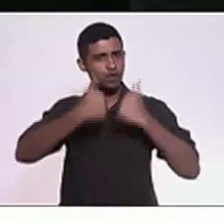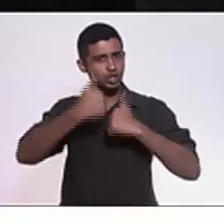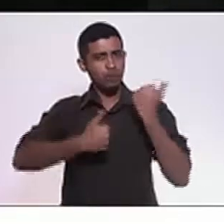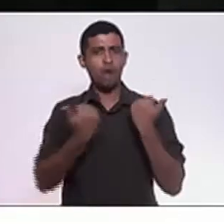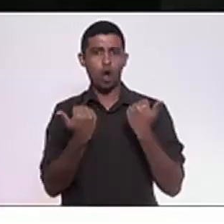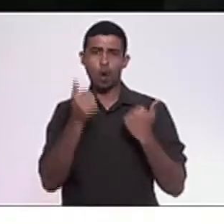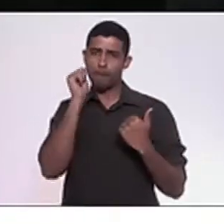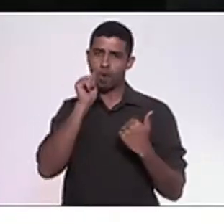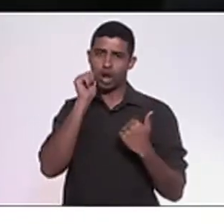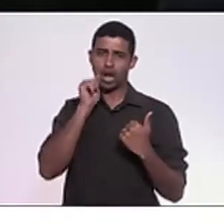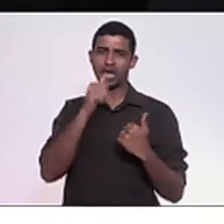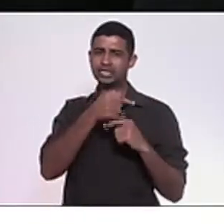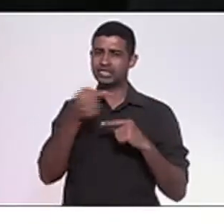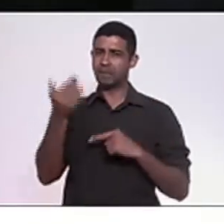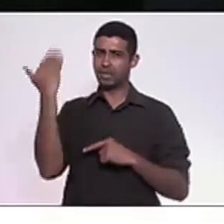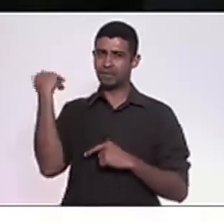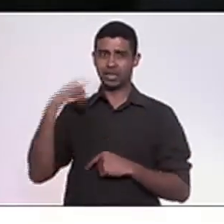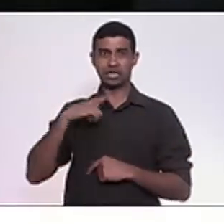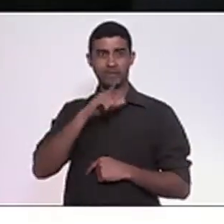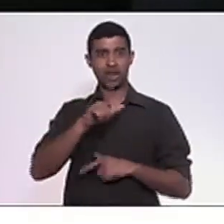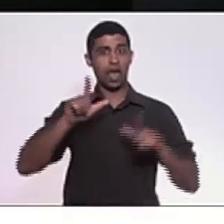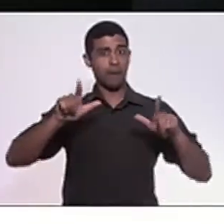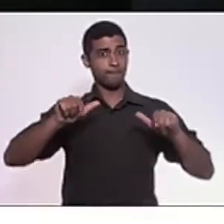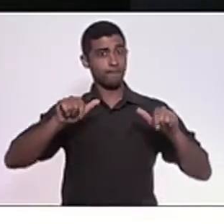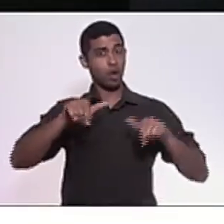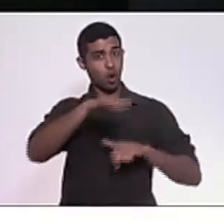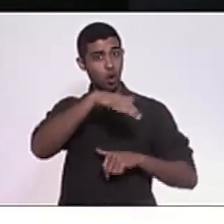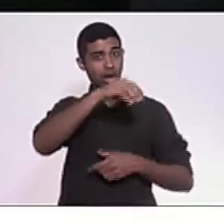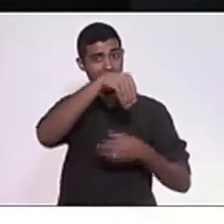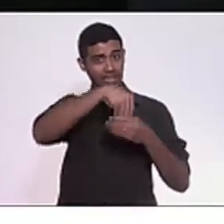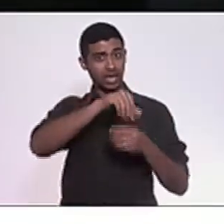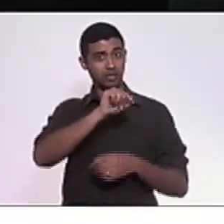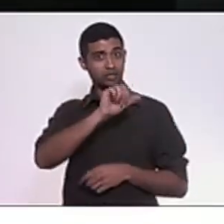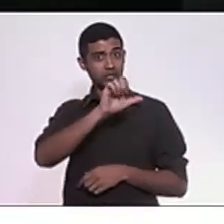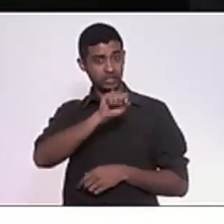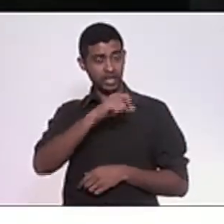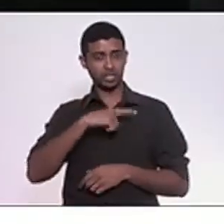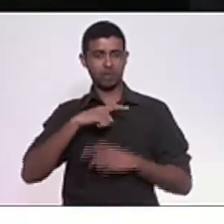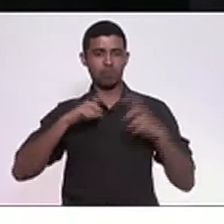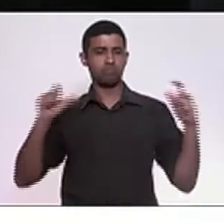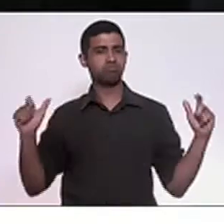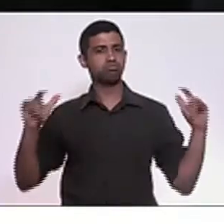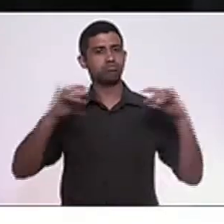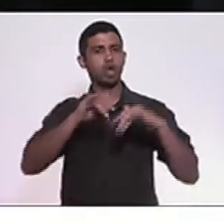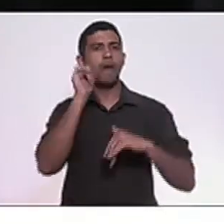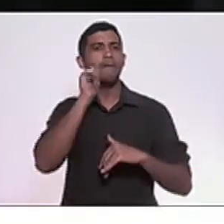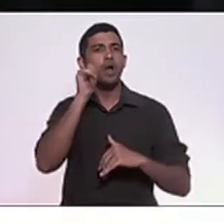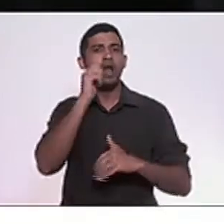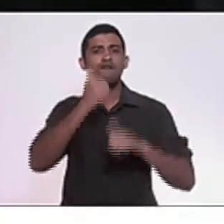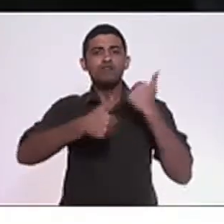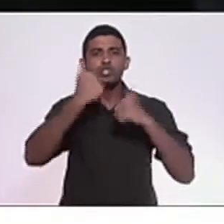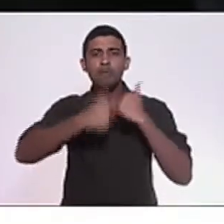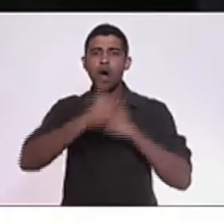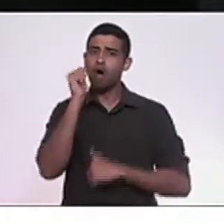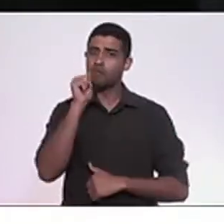semana passada teve em Bangu, no Séries de Bangu, um encontro das mulheres do futebol